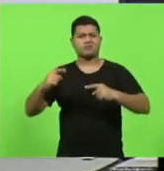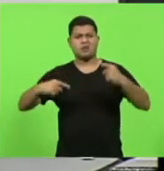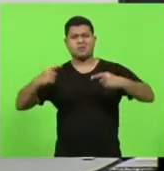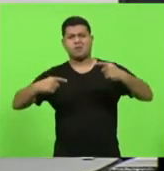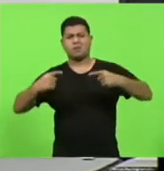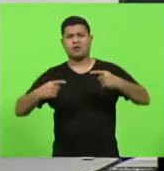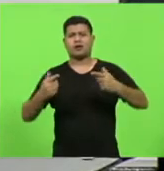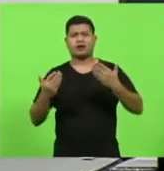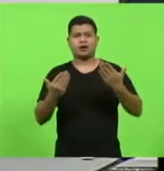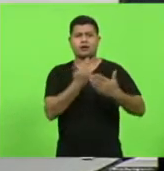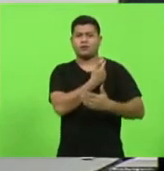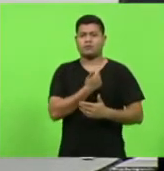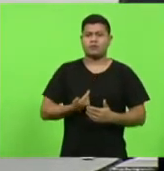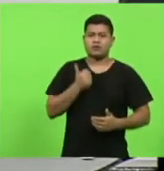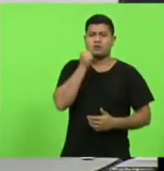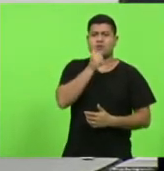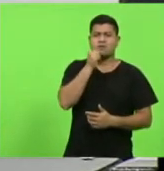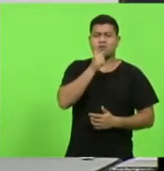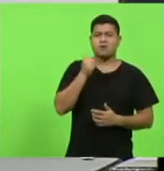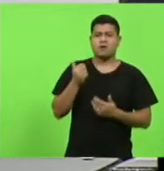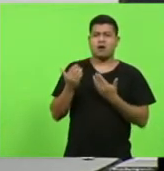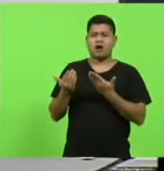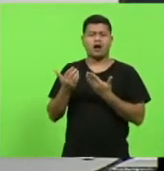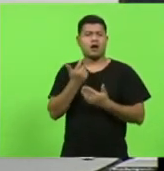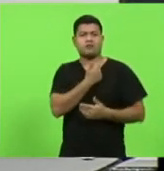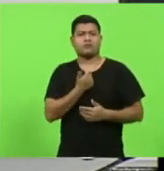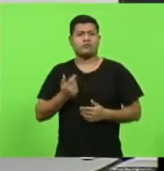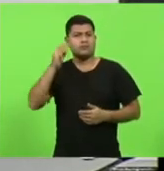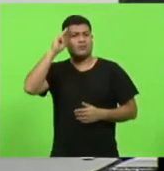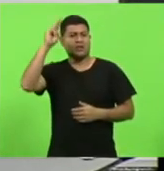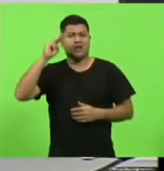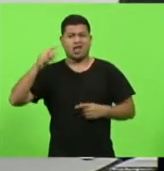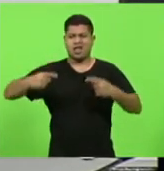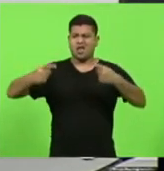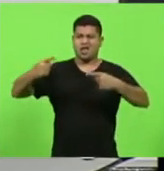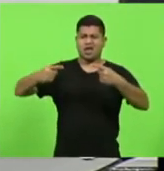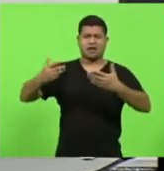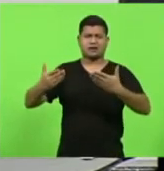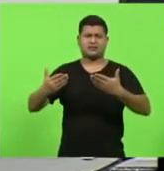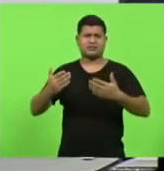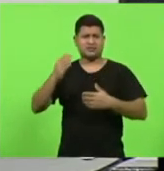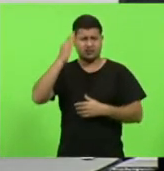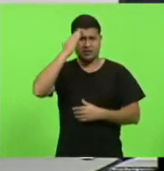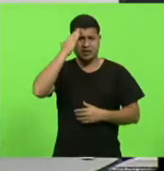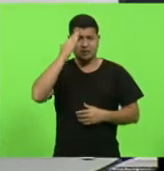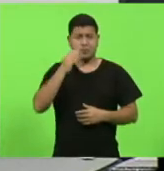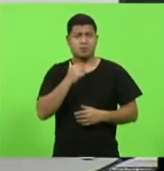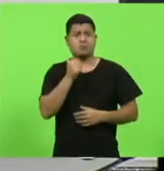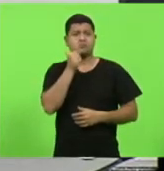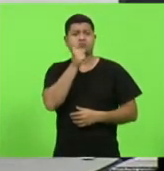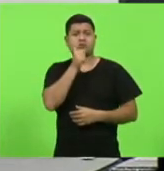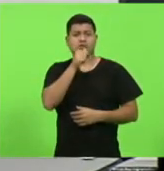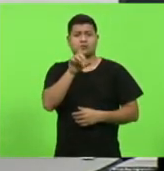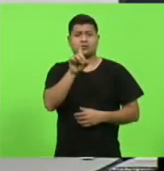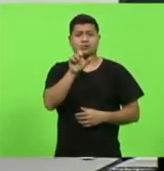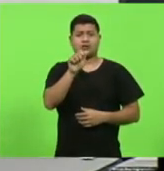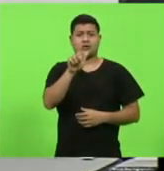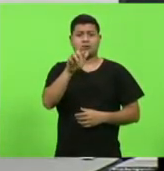Moisés, sabe? A Dagmara, a jornalista Dagmara Spaltz,